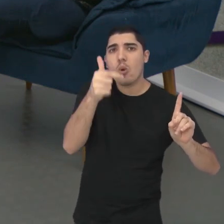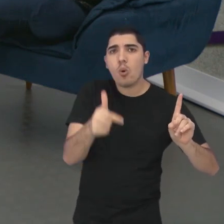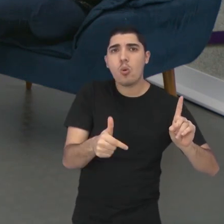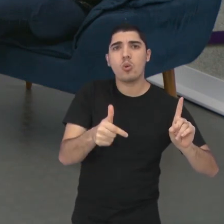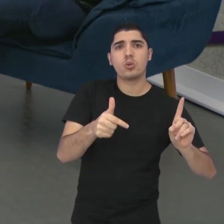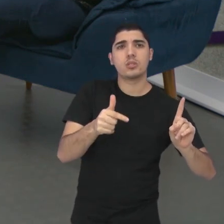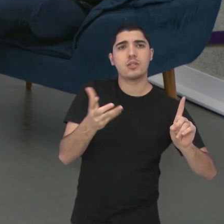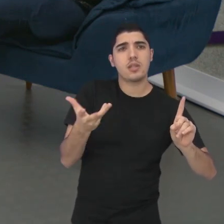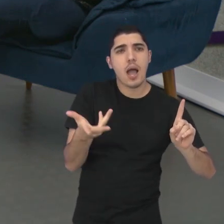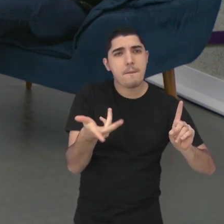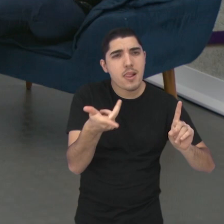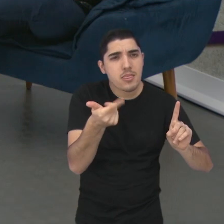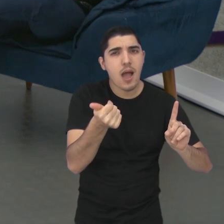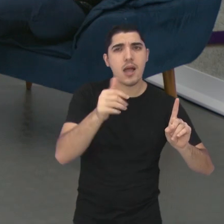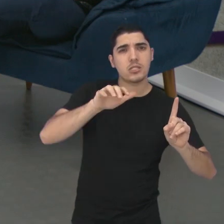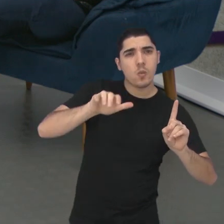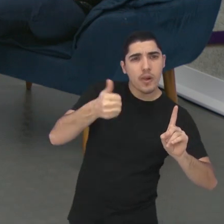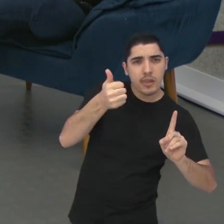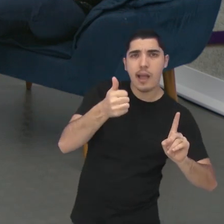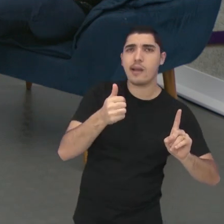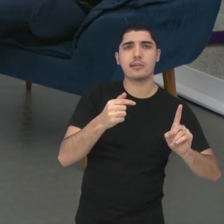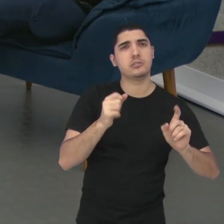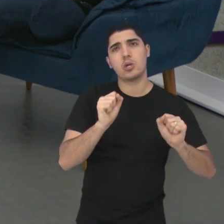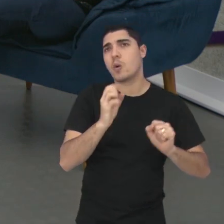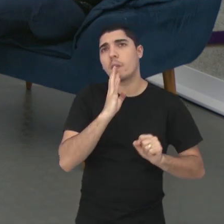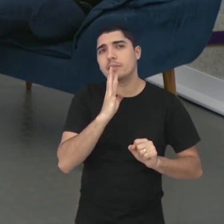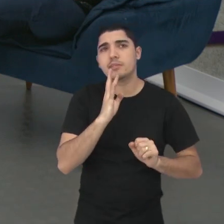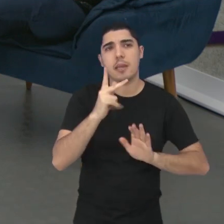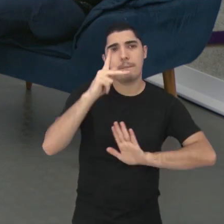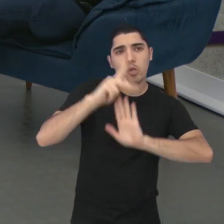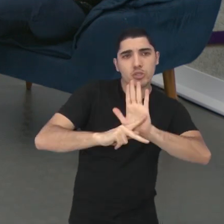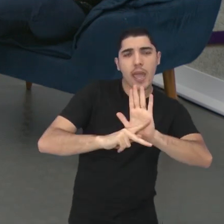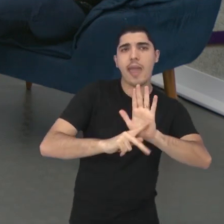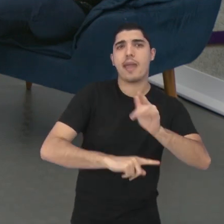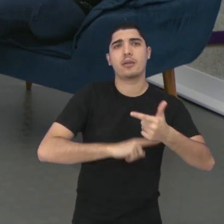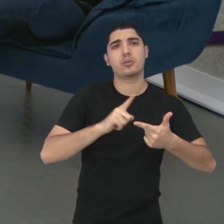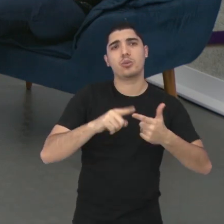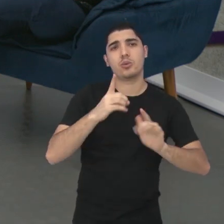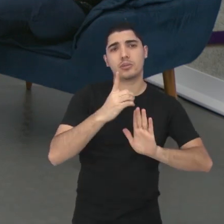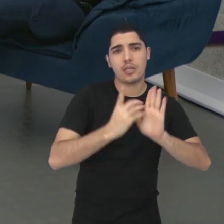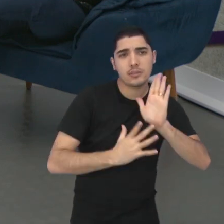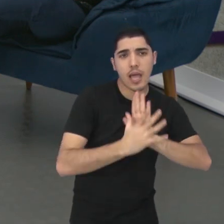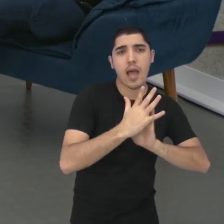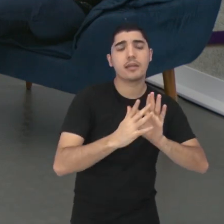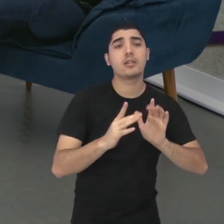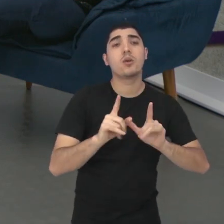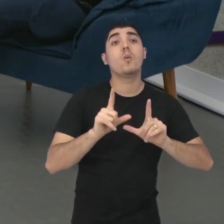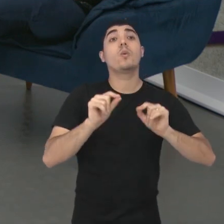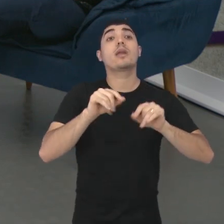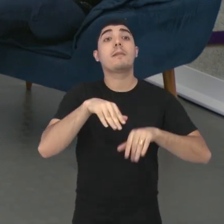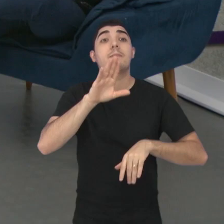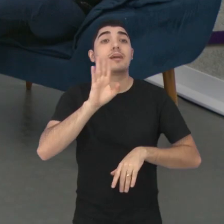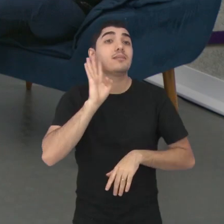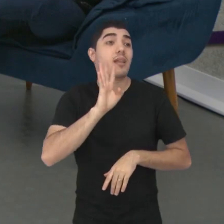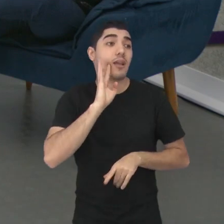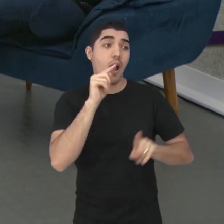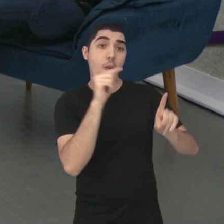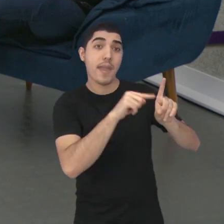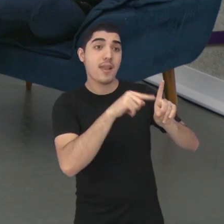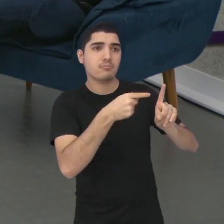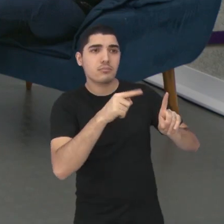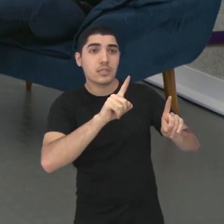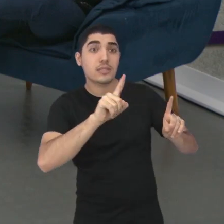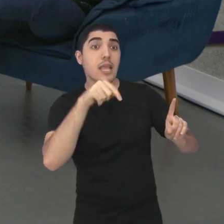outras qualidades ou habilidades, seja projeto, designer, o que seria mais interessante ele